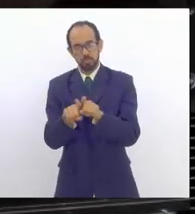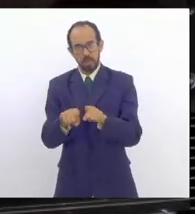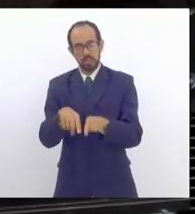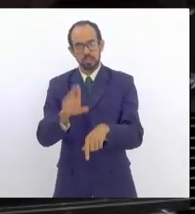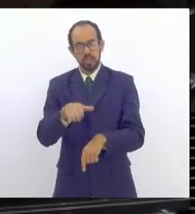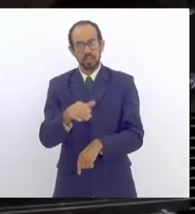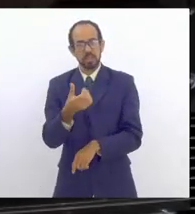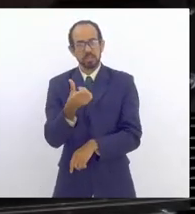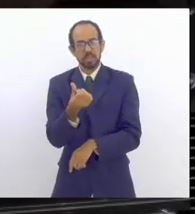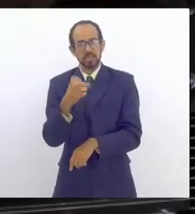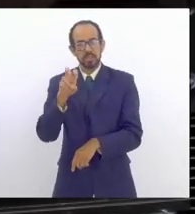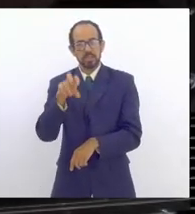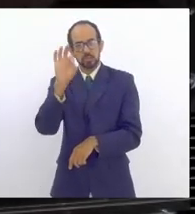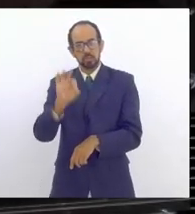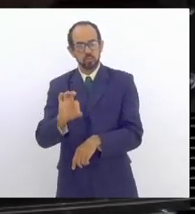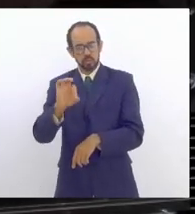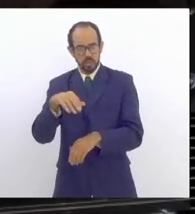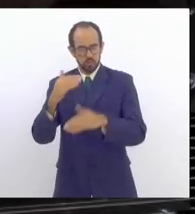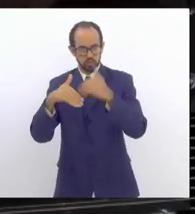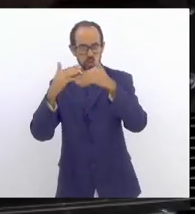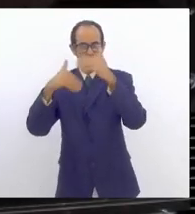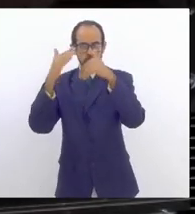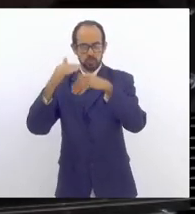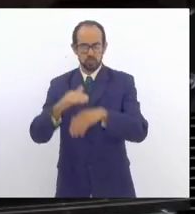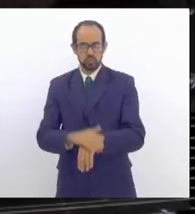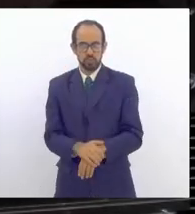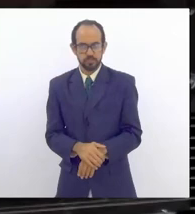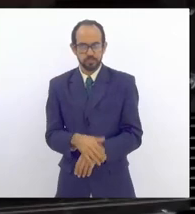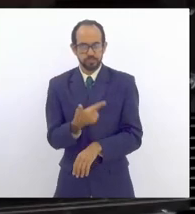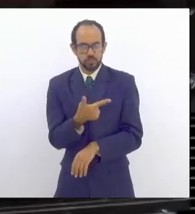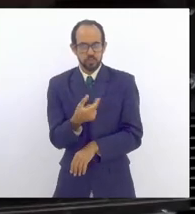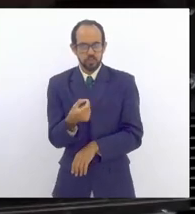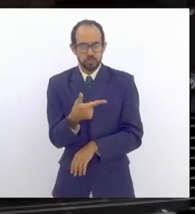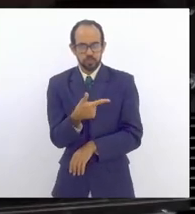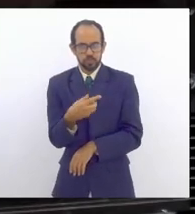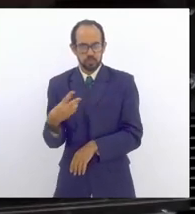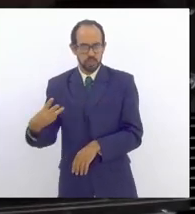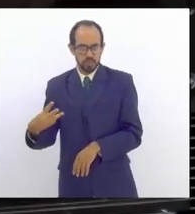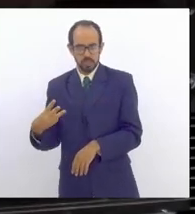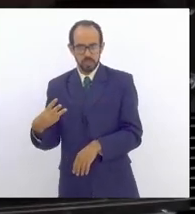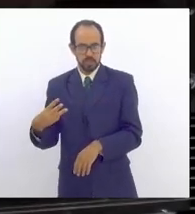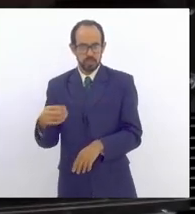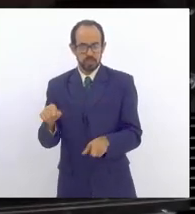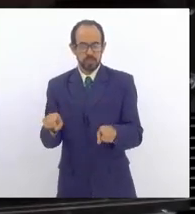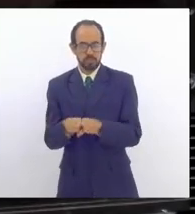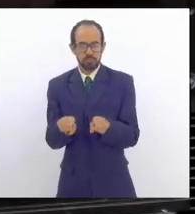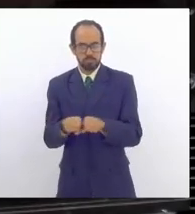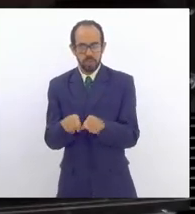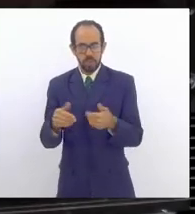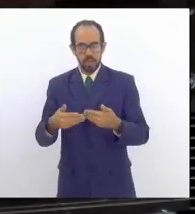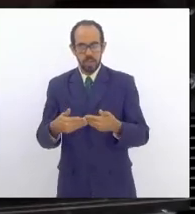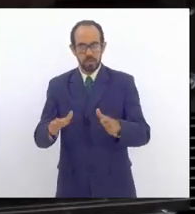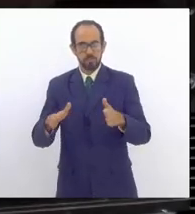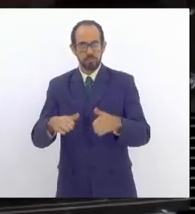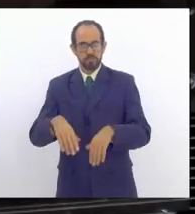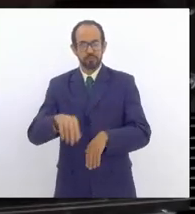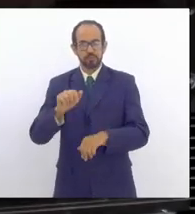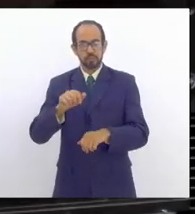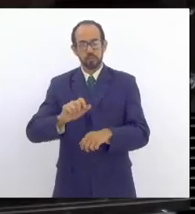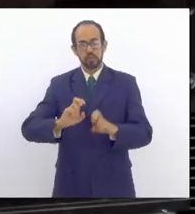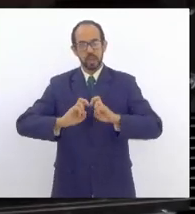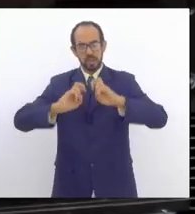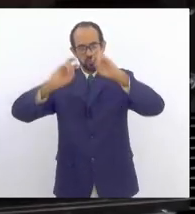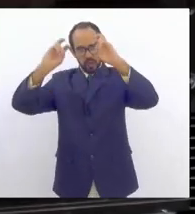65% de avanço. Em 2023, além da inauguração do MIS e do teleférico,